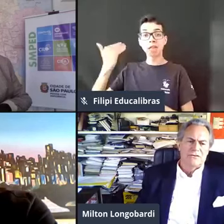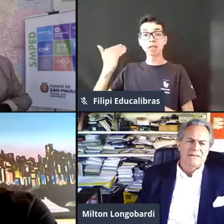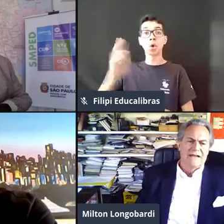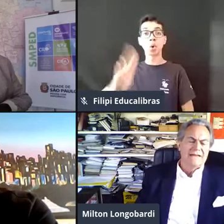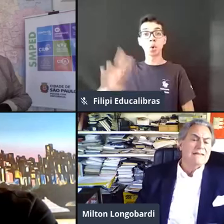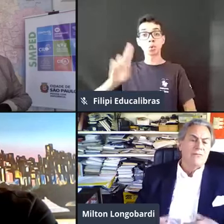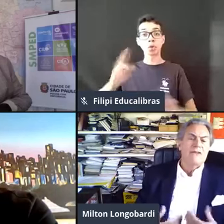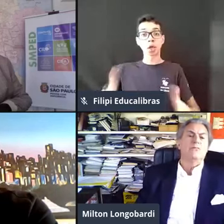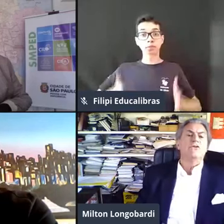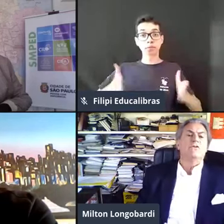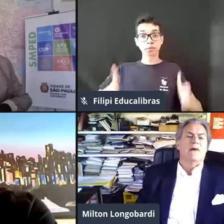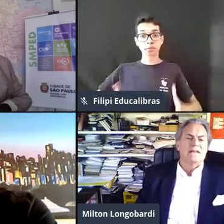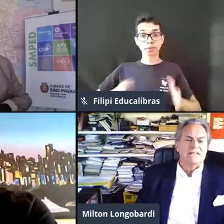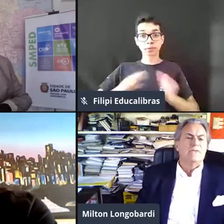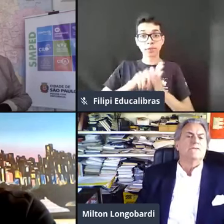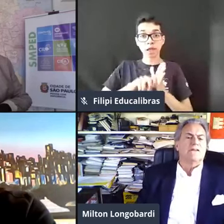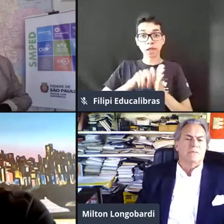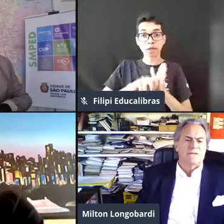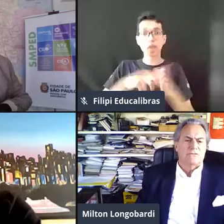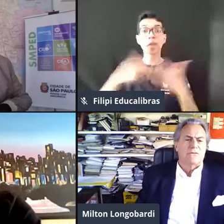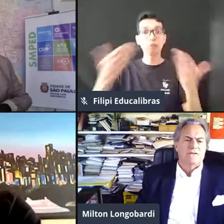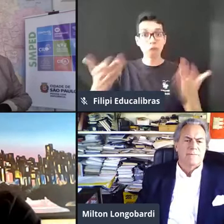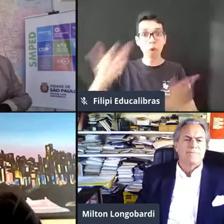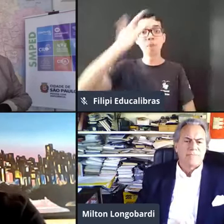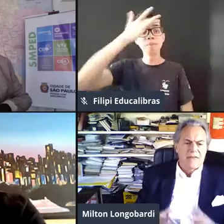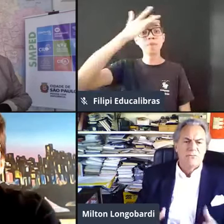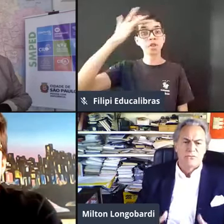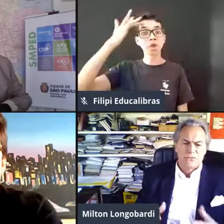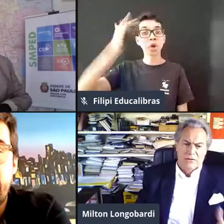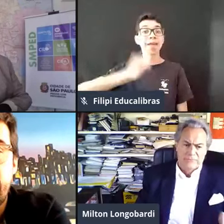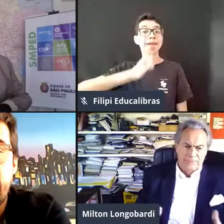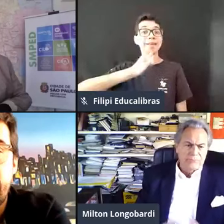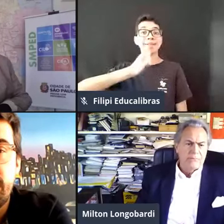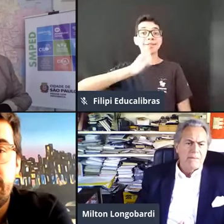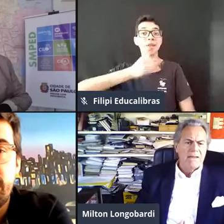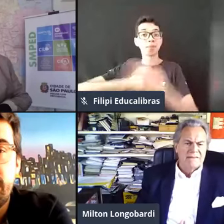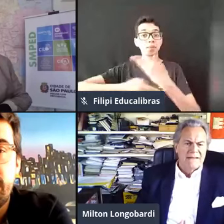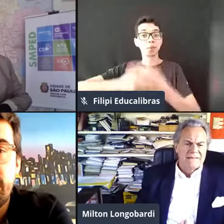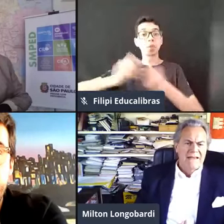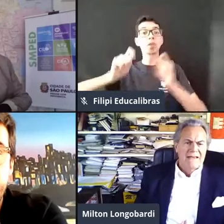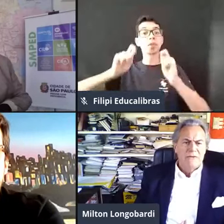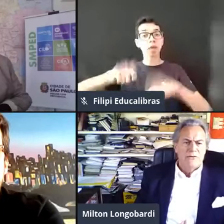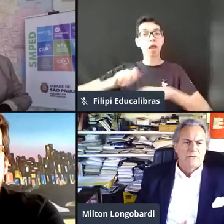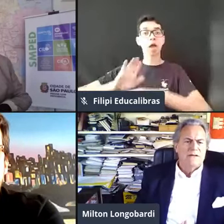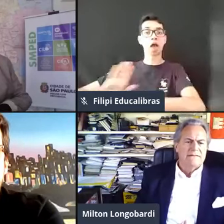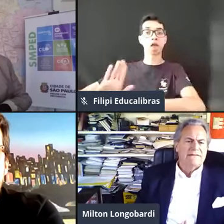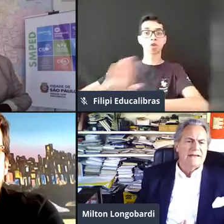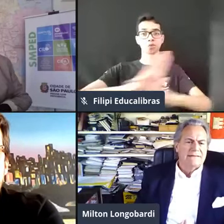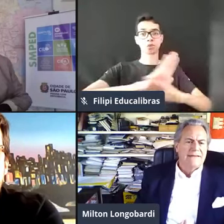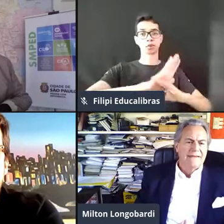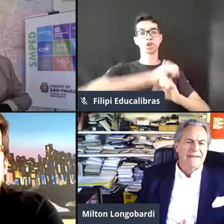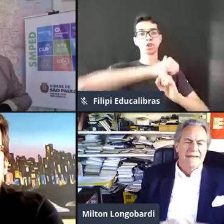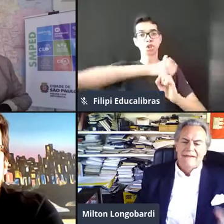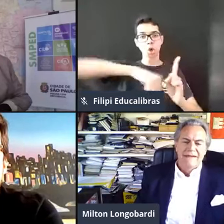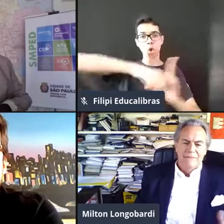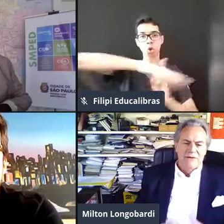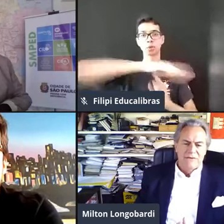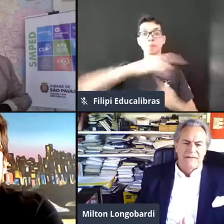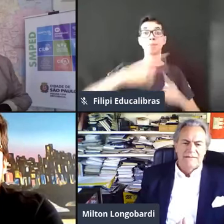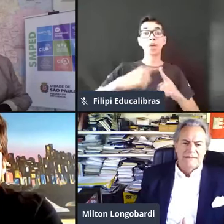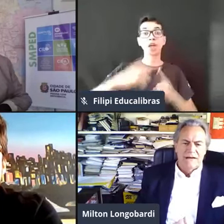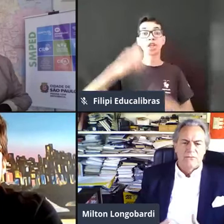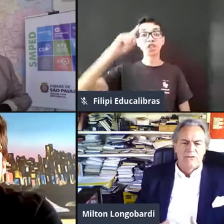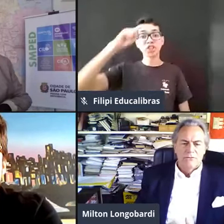com a sociedade e talvez muito mais que outras pessoas, em função das dificuldades que ela tem. E,